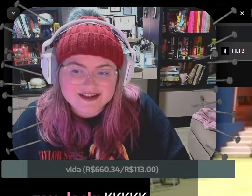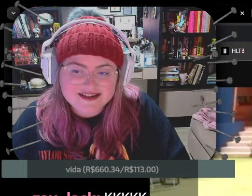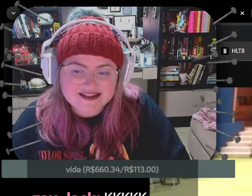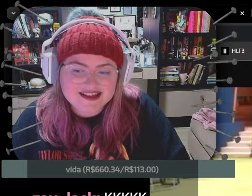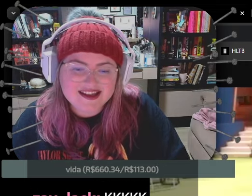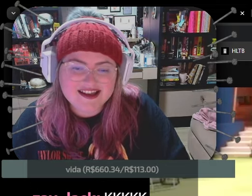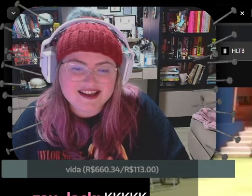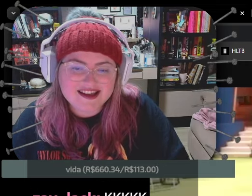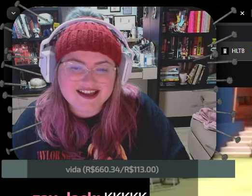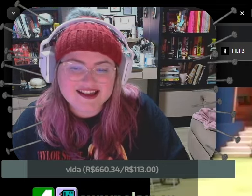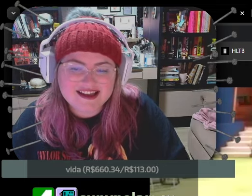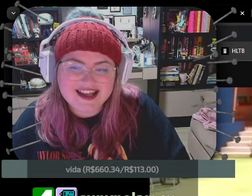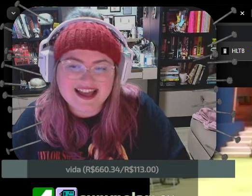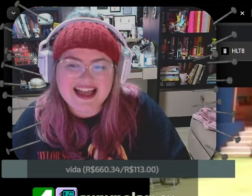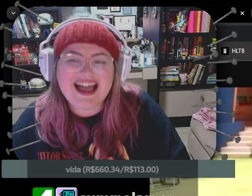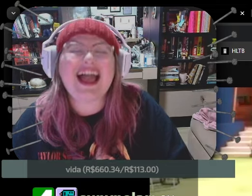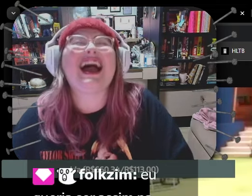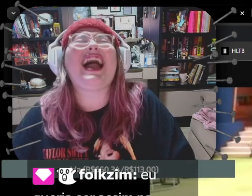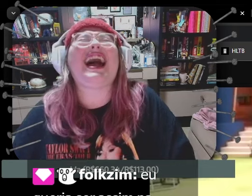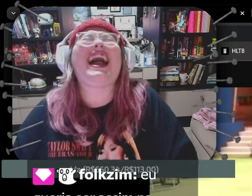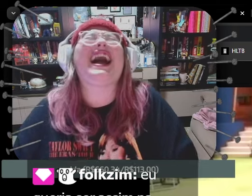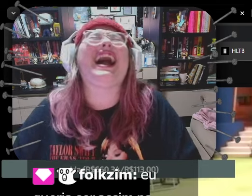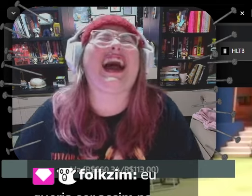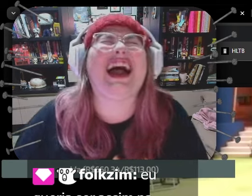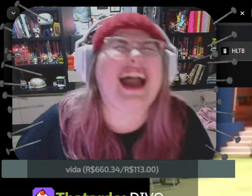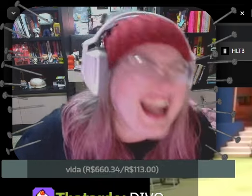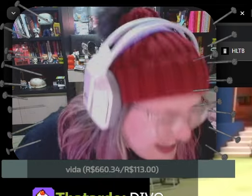dia. Bom dia, o caralho.